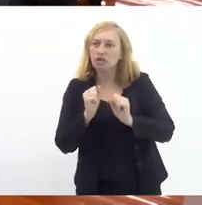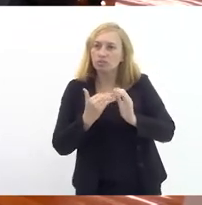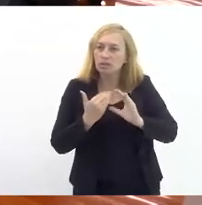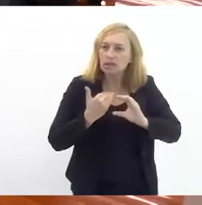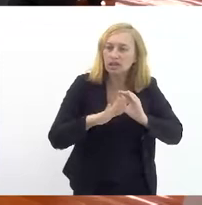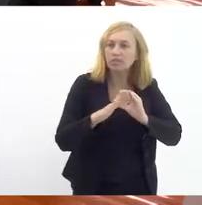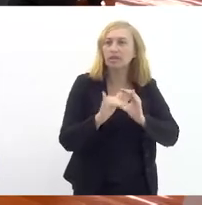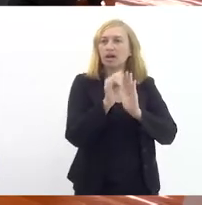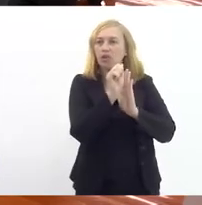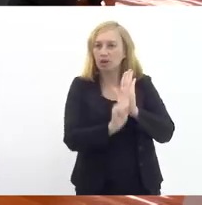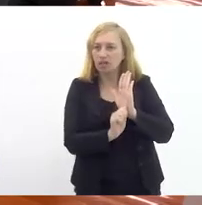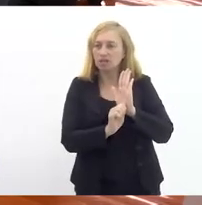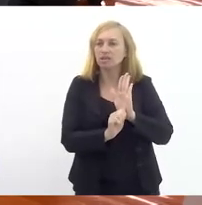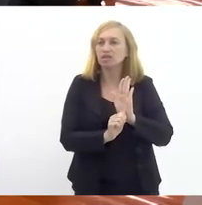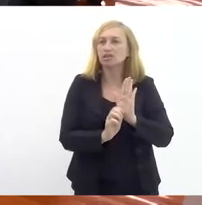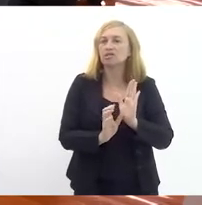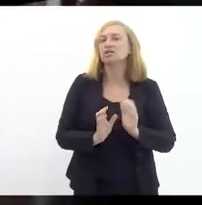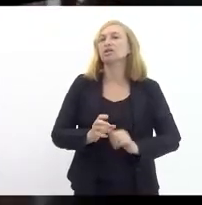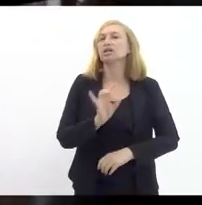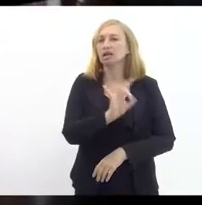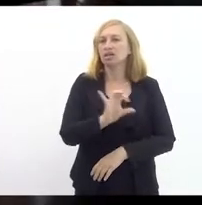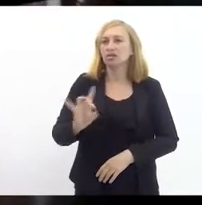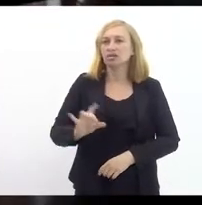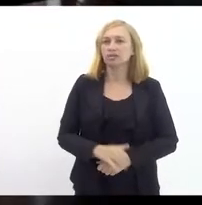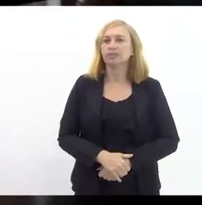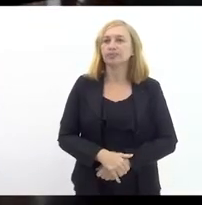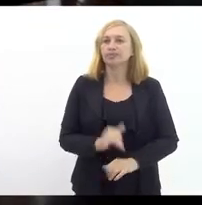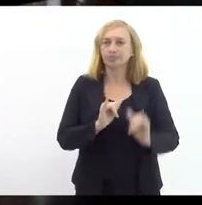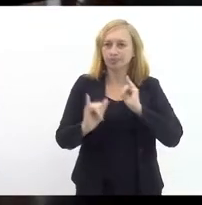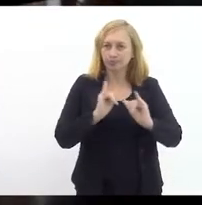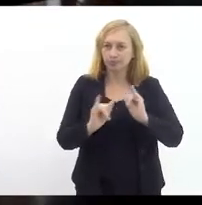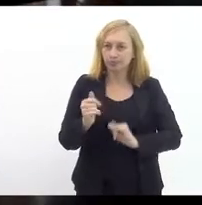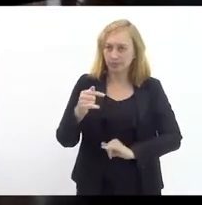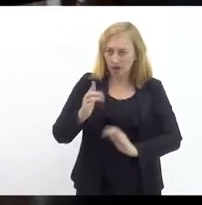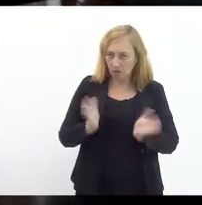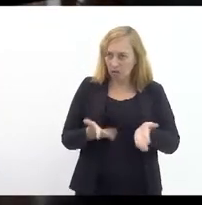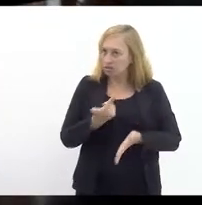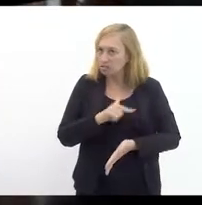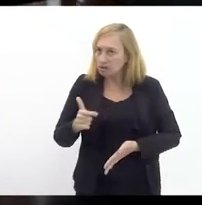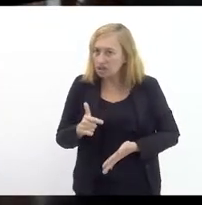relatório com a condição de cada um deles. Mas essa informação o senhor não tem agora?